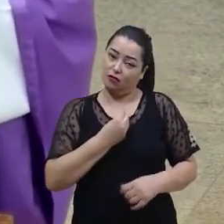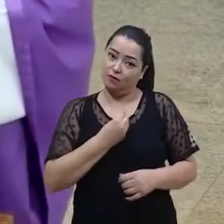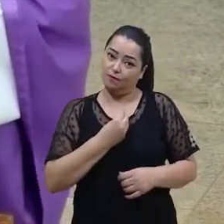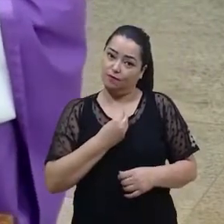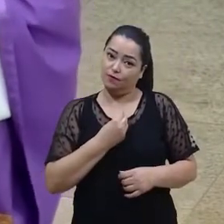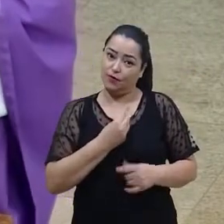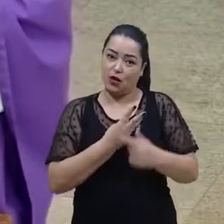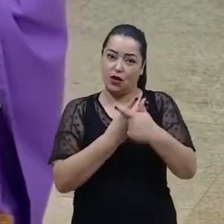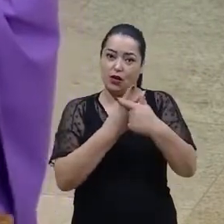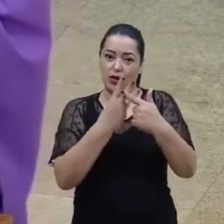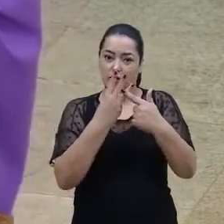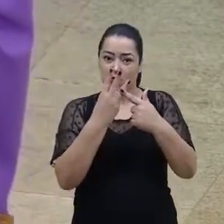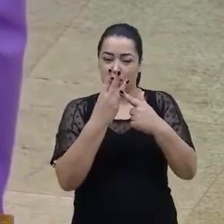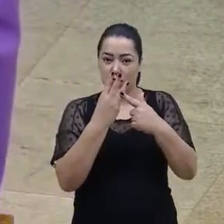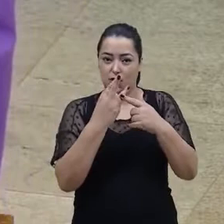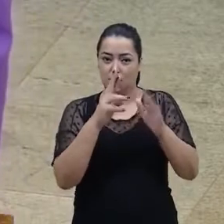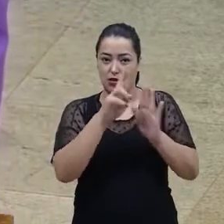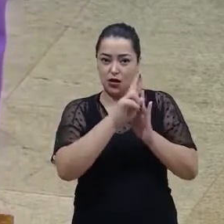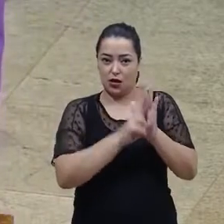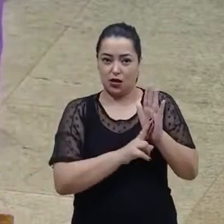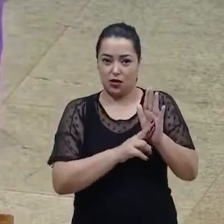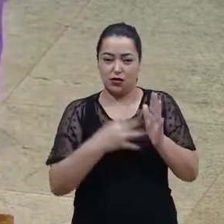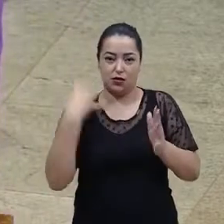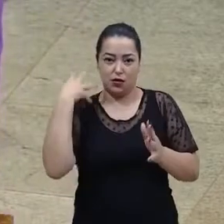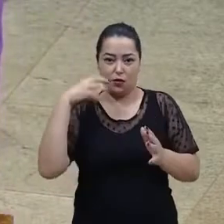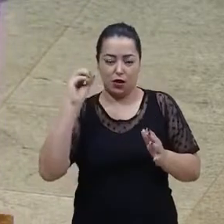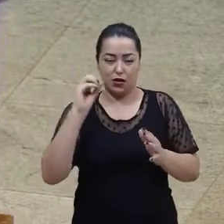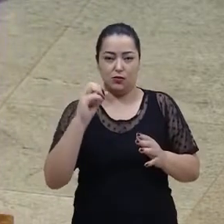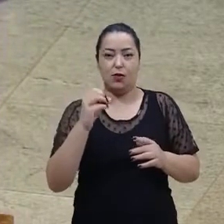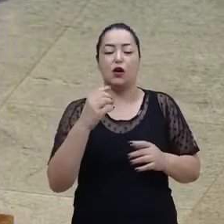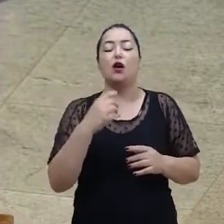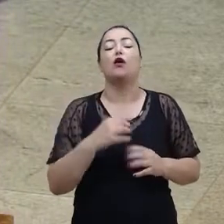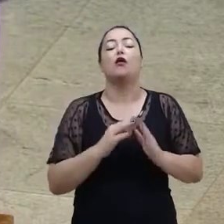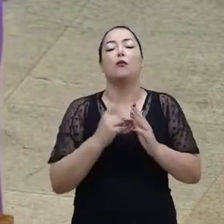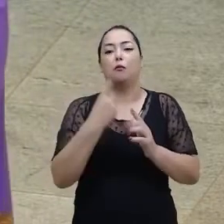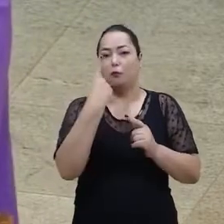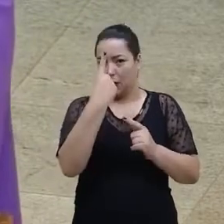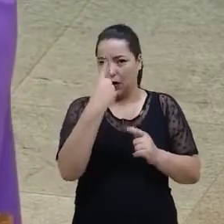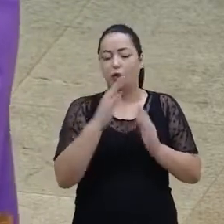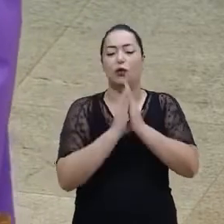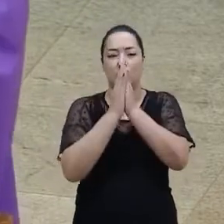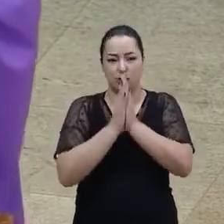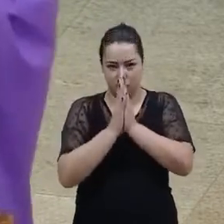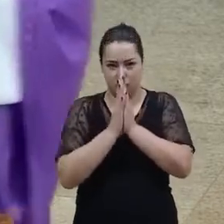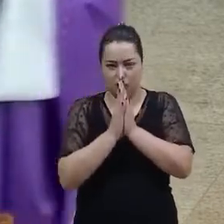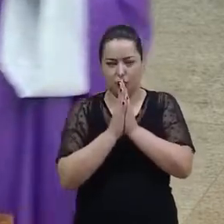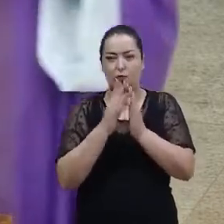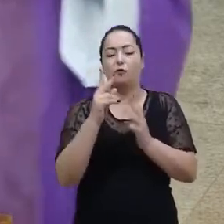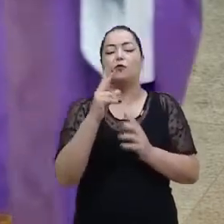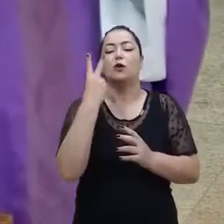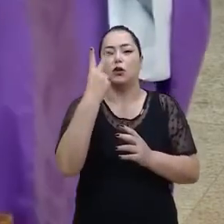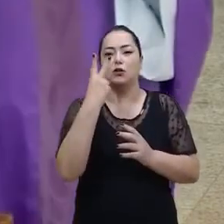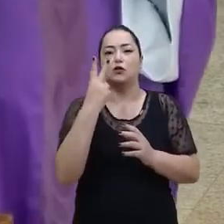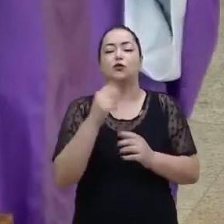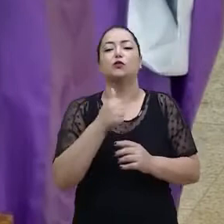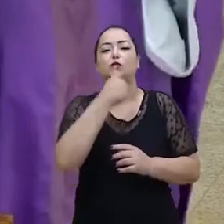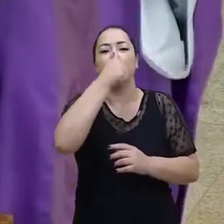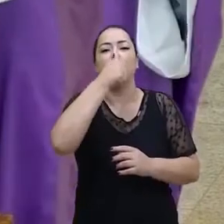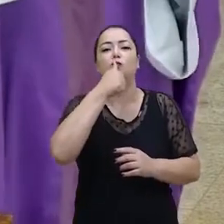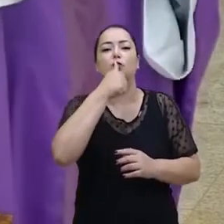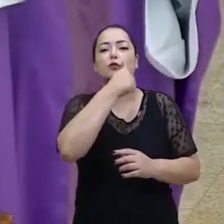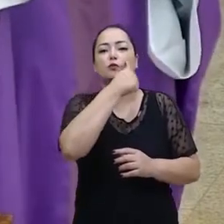vivência da Quaresma tá na oração no jejum e na caridade oração jejum e caridade